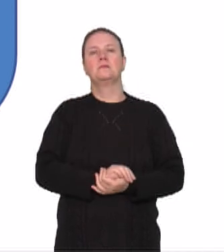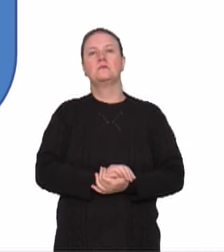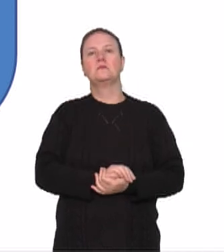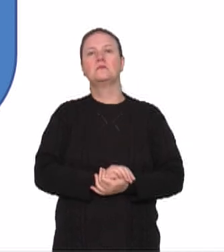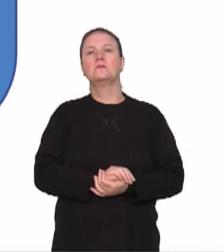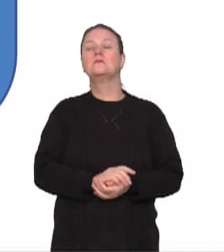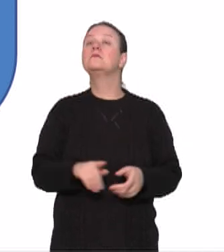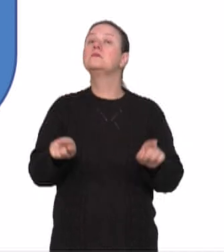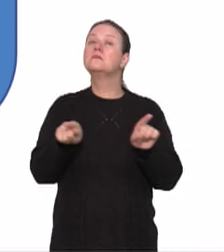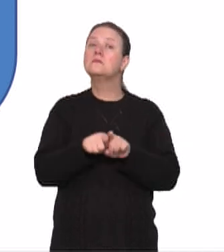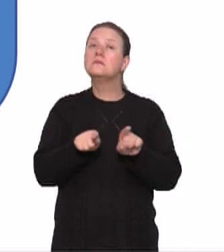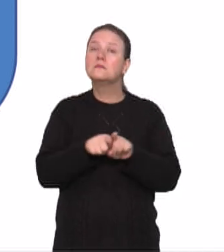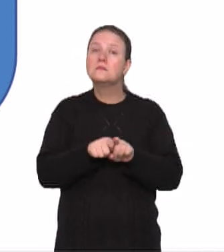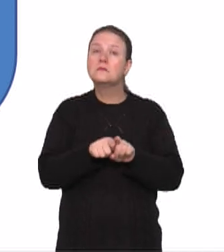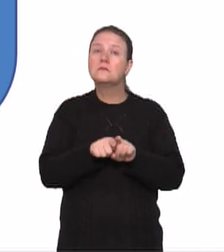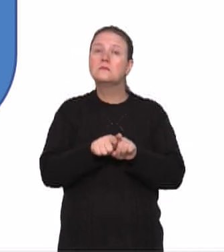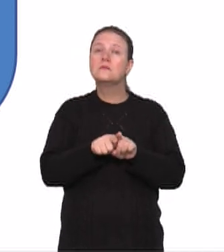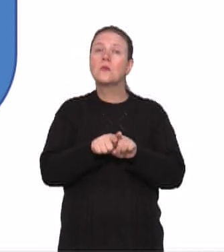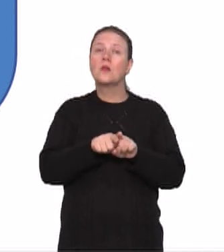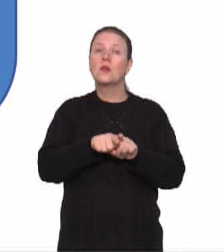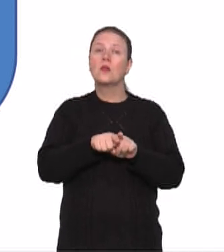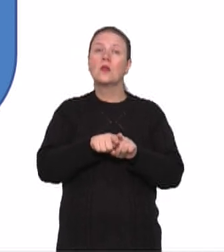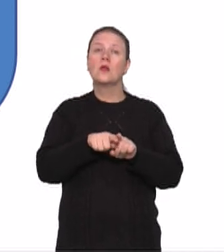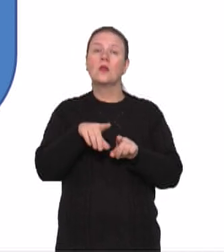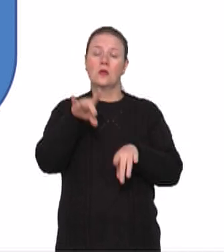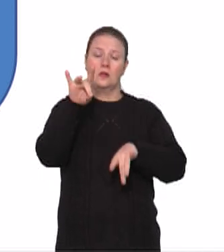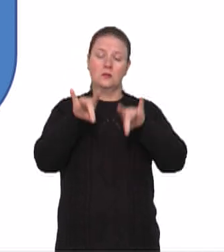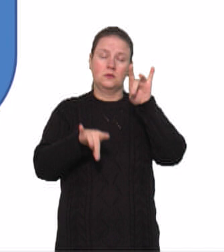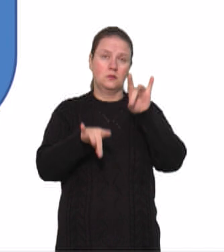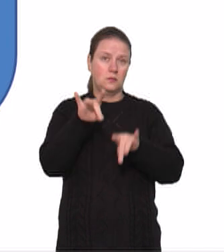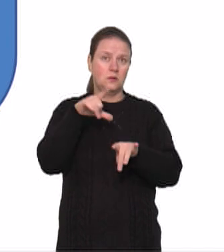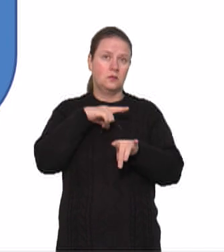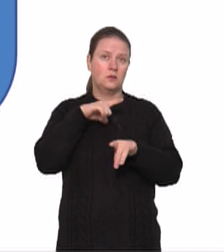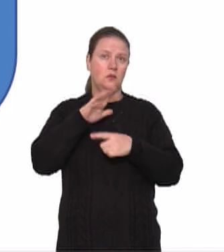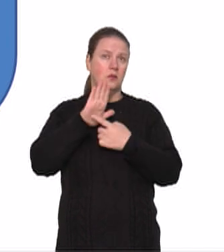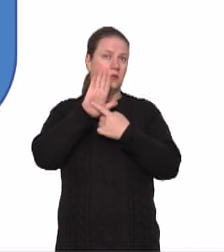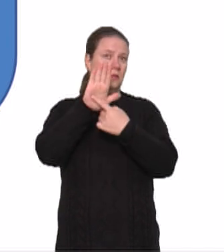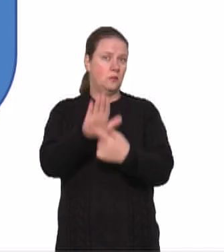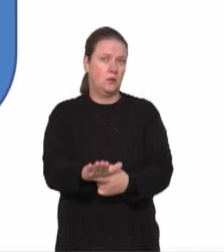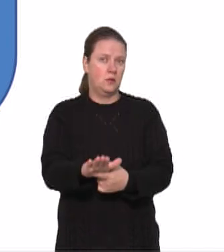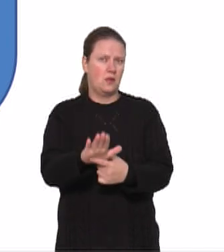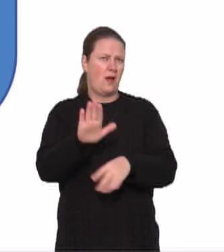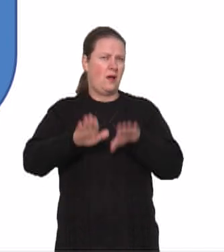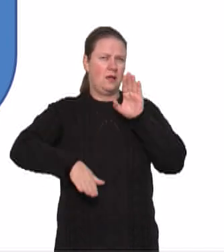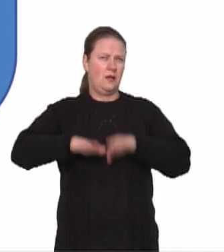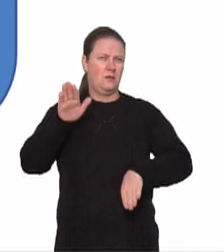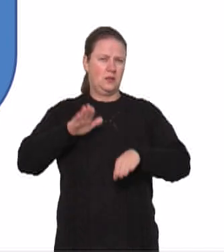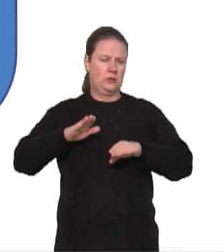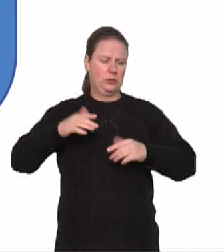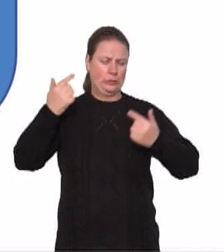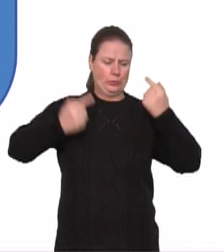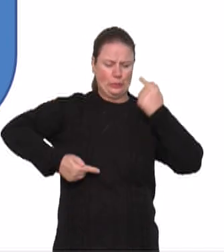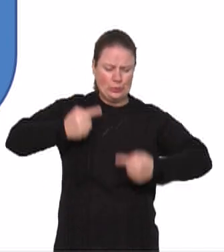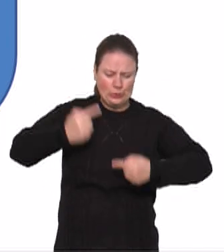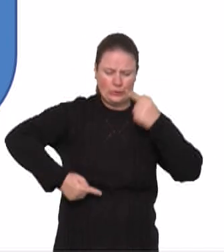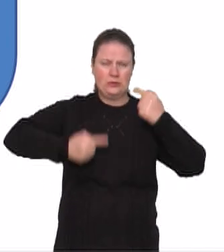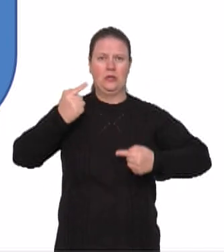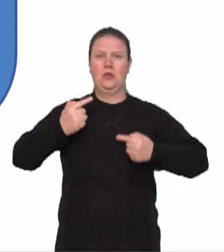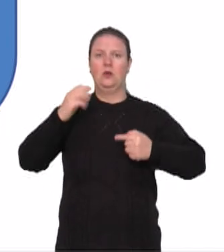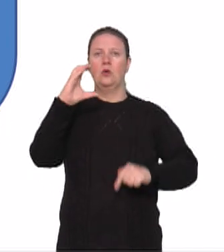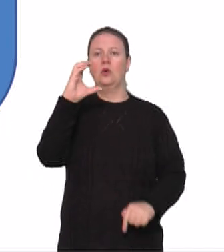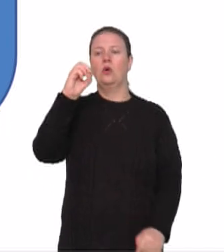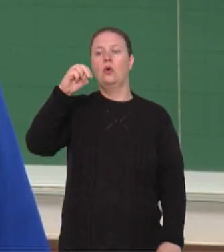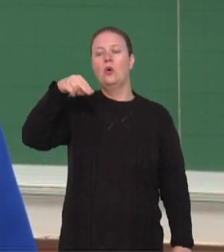Também o gênero dramático tem como elementos a presença de um conflito, né? Então, geralmente,